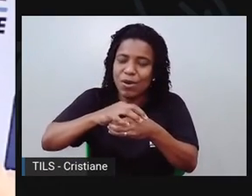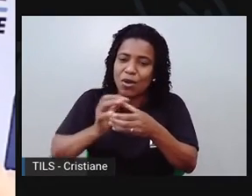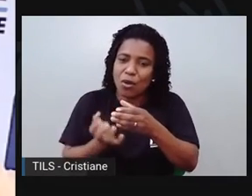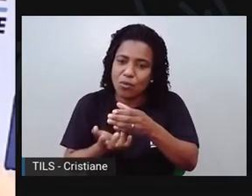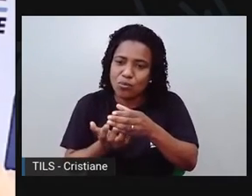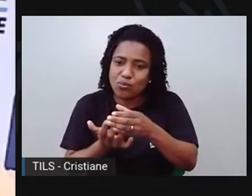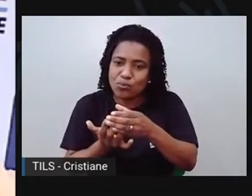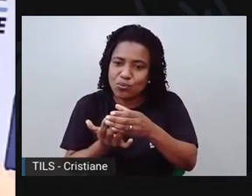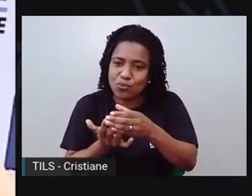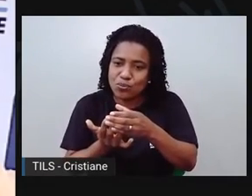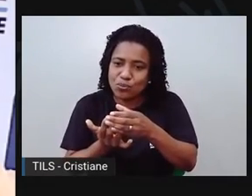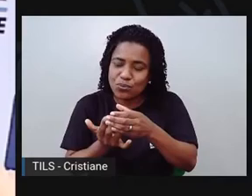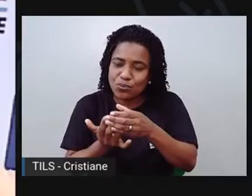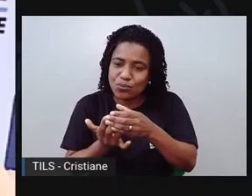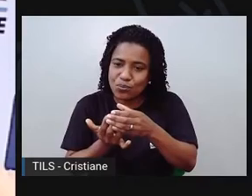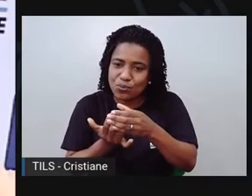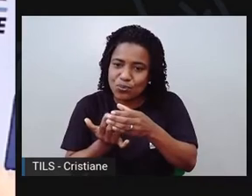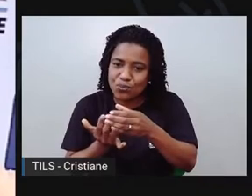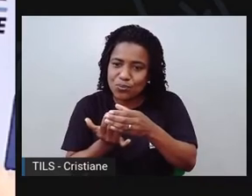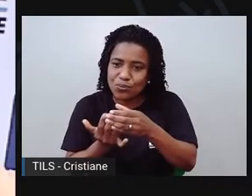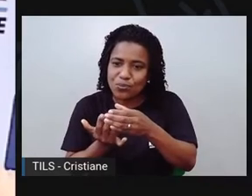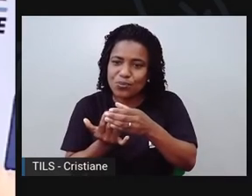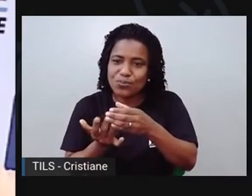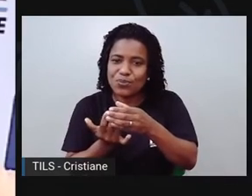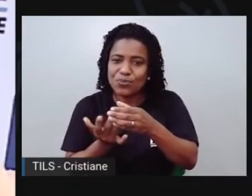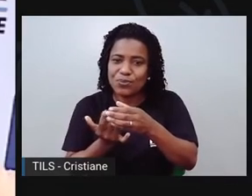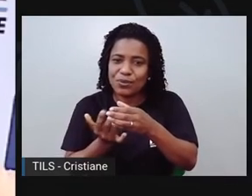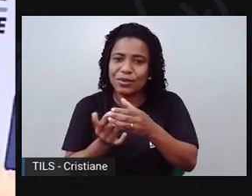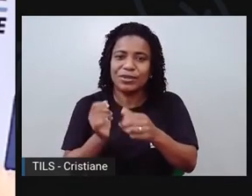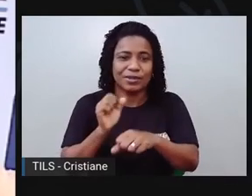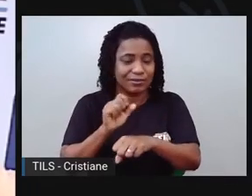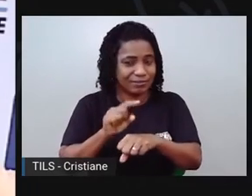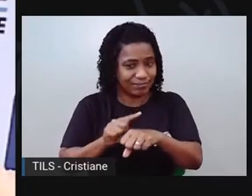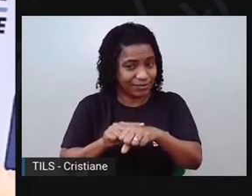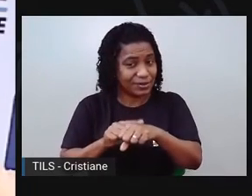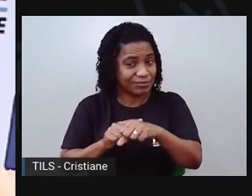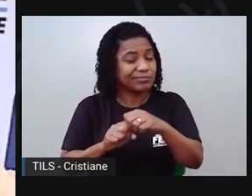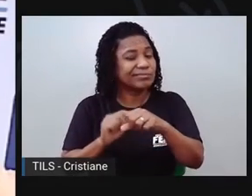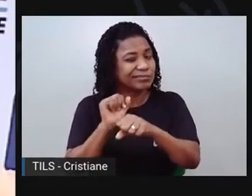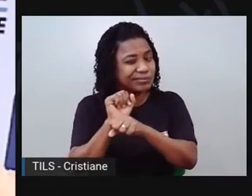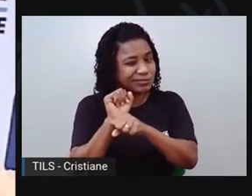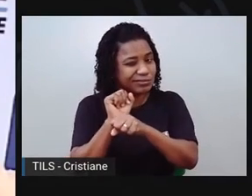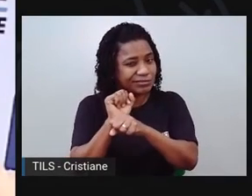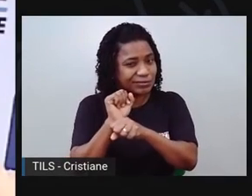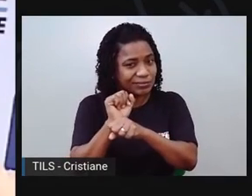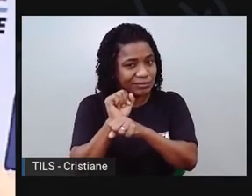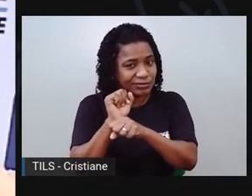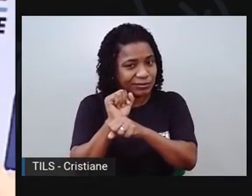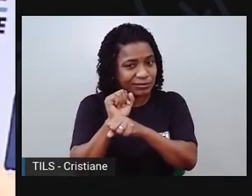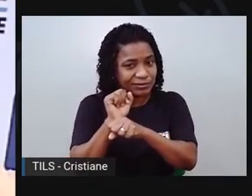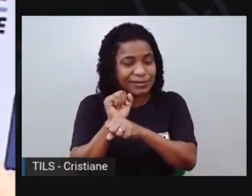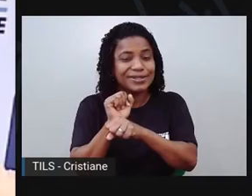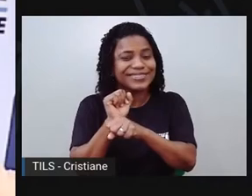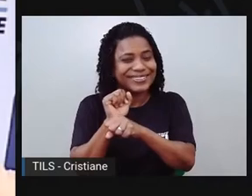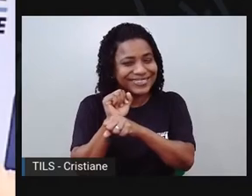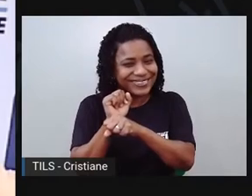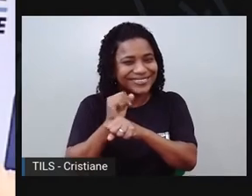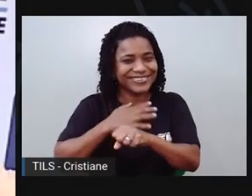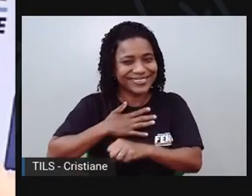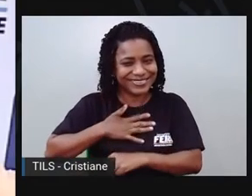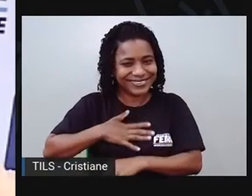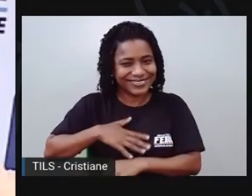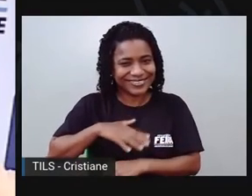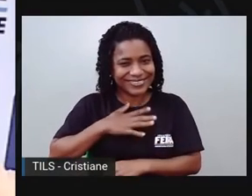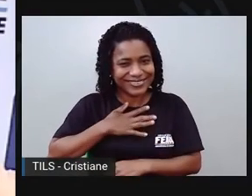vasilha. E aí a gente vai esperar um pouquinho. Um pouquinho. Mais um pouquinho. Que